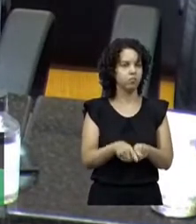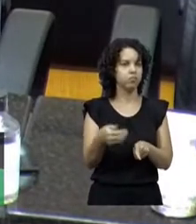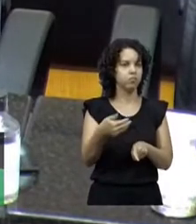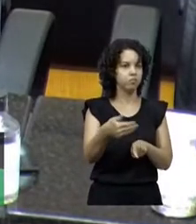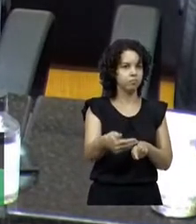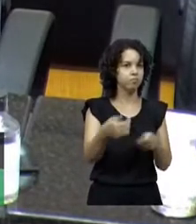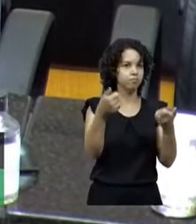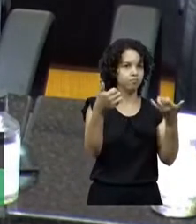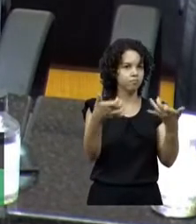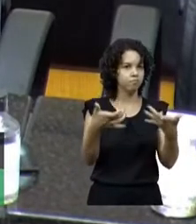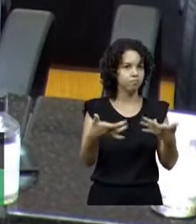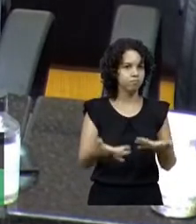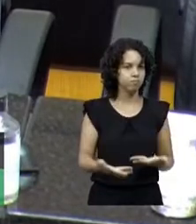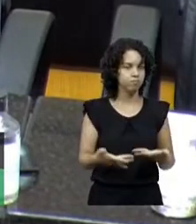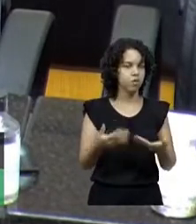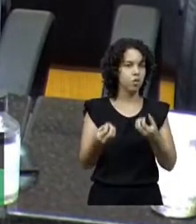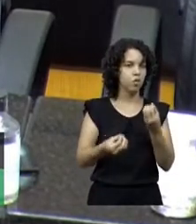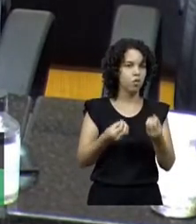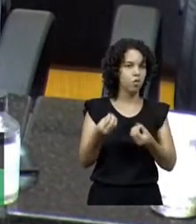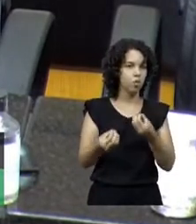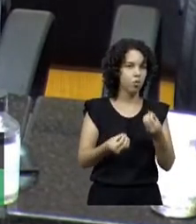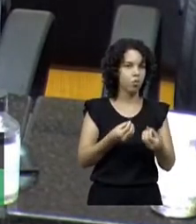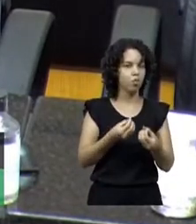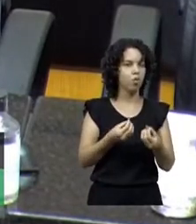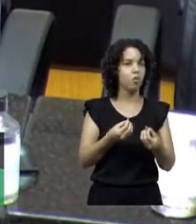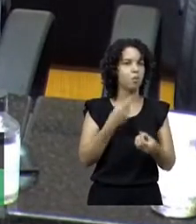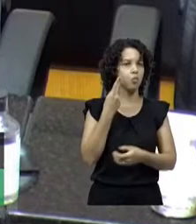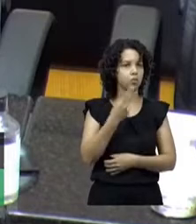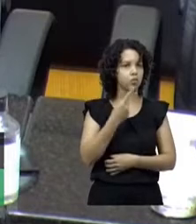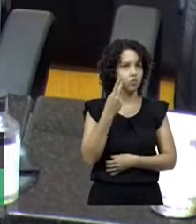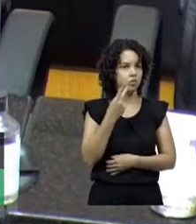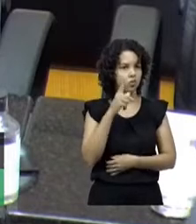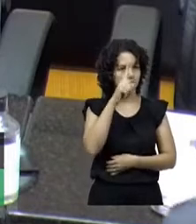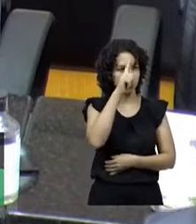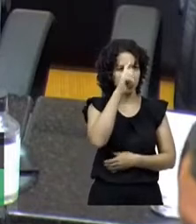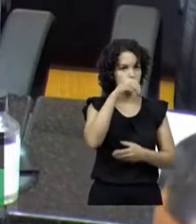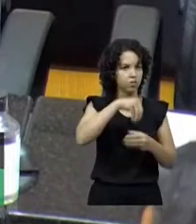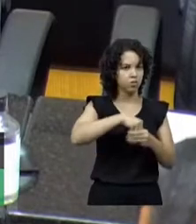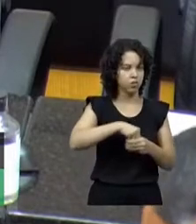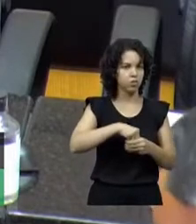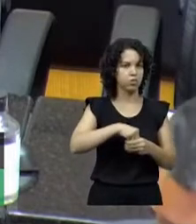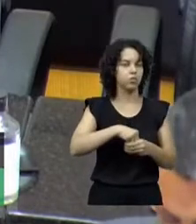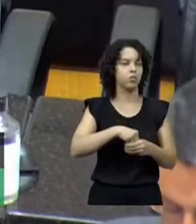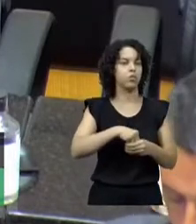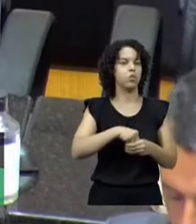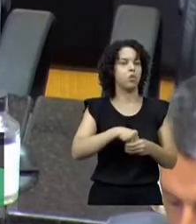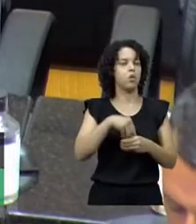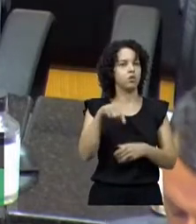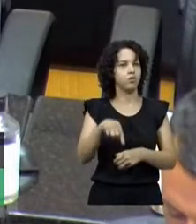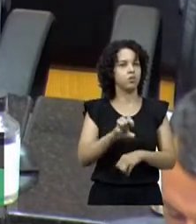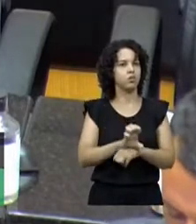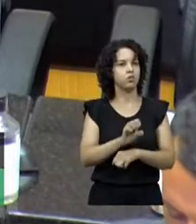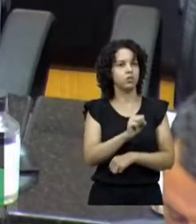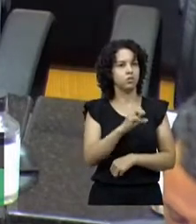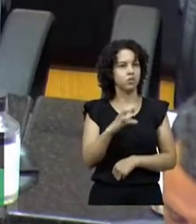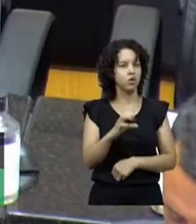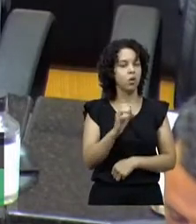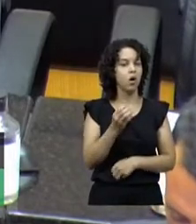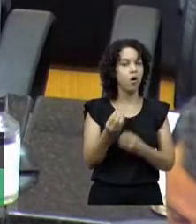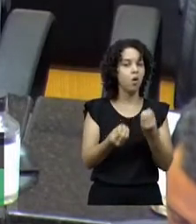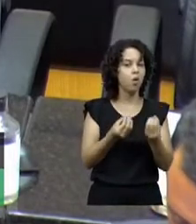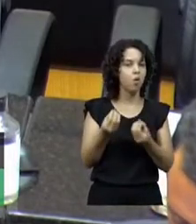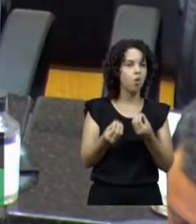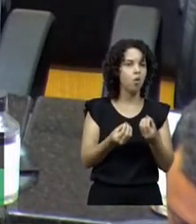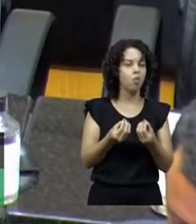o funcionamento da política hospitalar catarinense, como cada hospital de Santa Catarina será beneficiado por essa